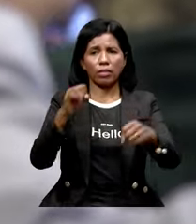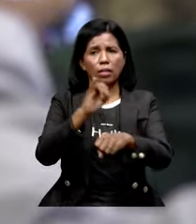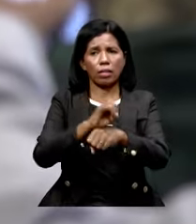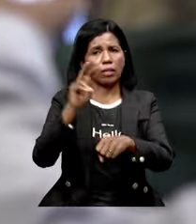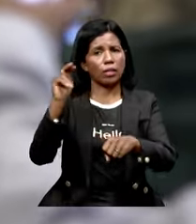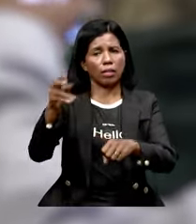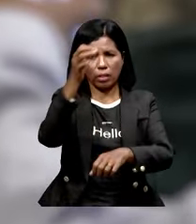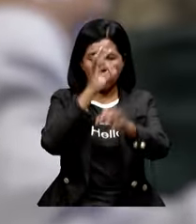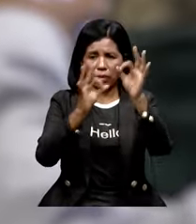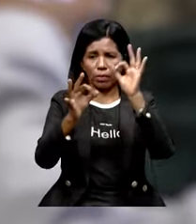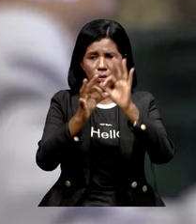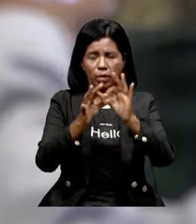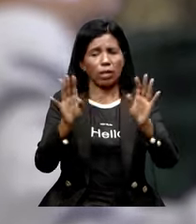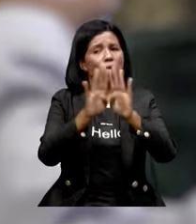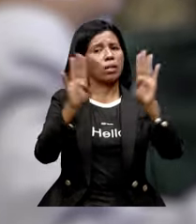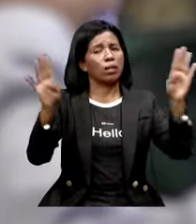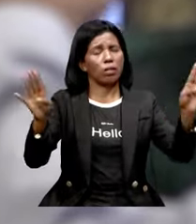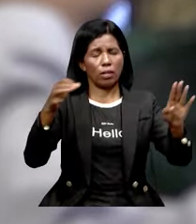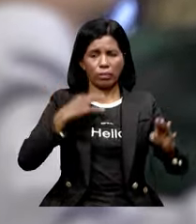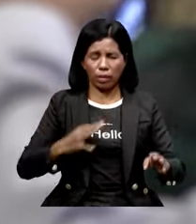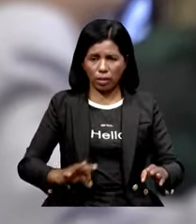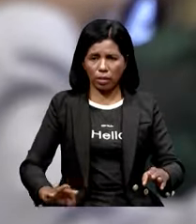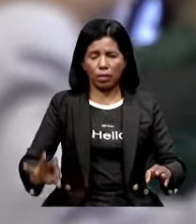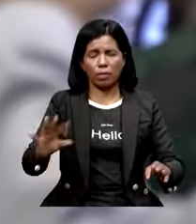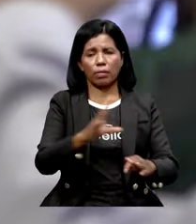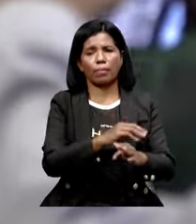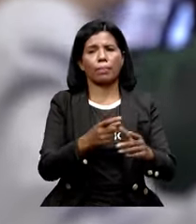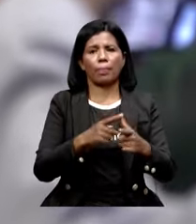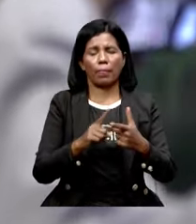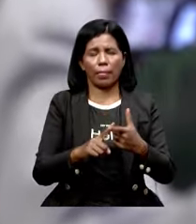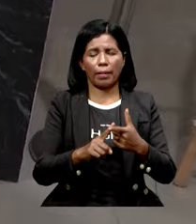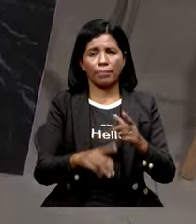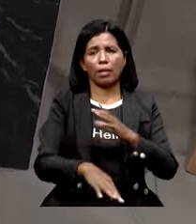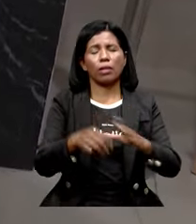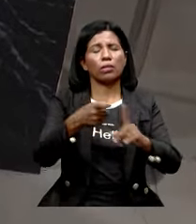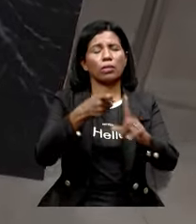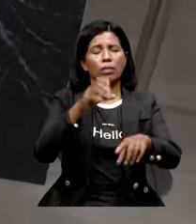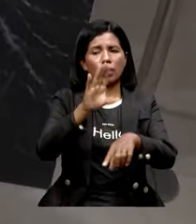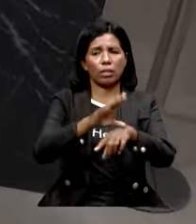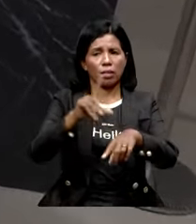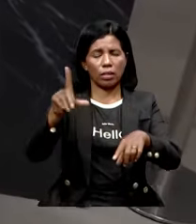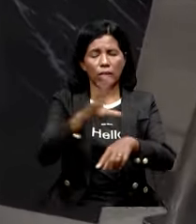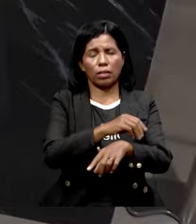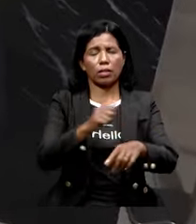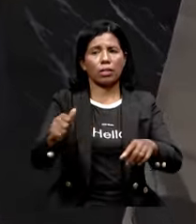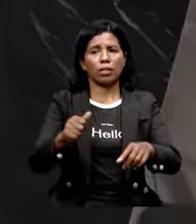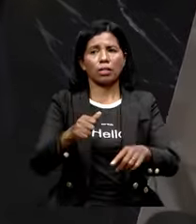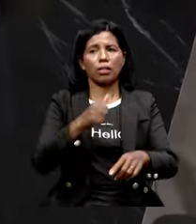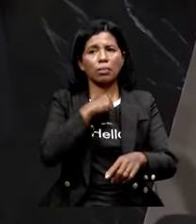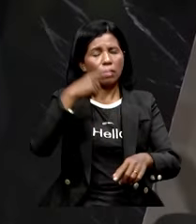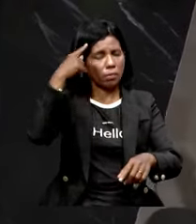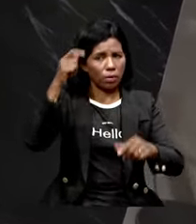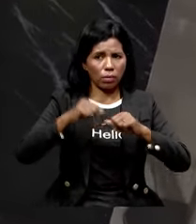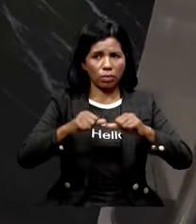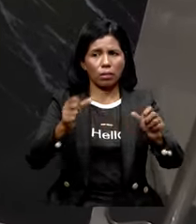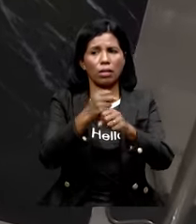e Refiar, nebe na cloque ba fraternidade, no compaixão. Sai Rússia Catedral Nossa Senhora da Assunção, Papa Francisco continua